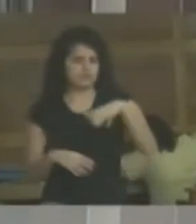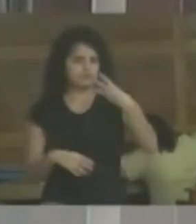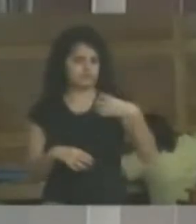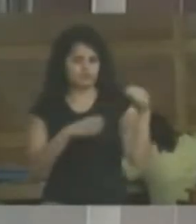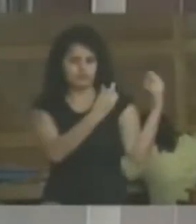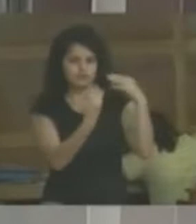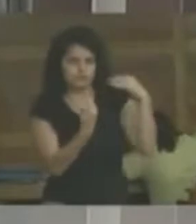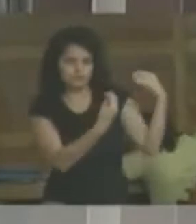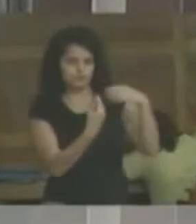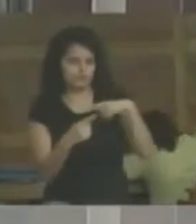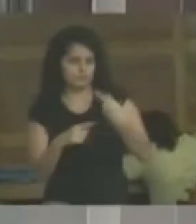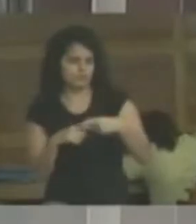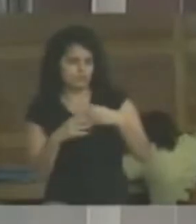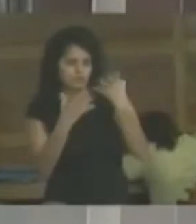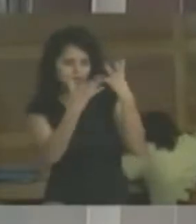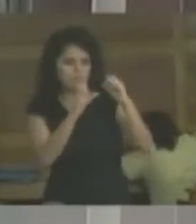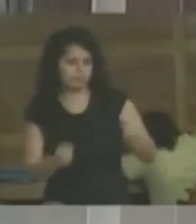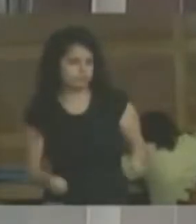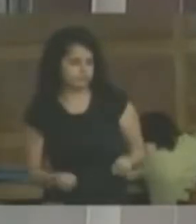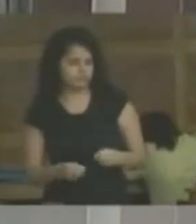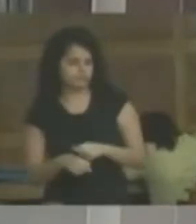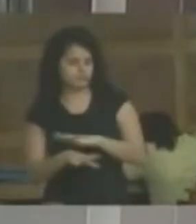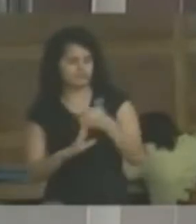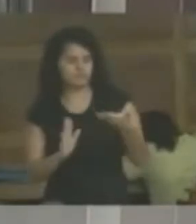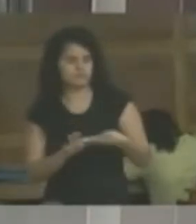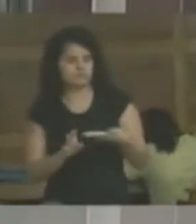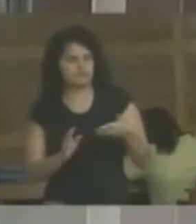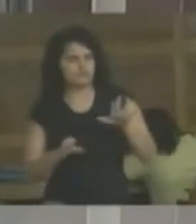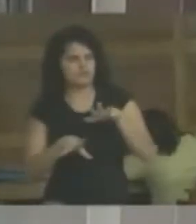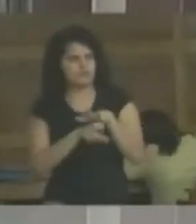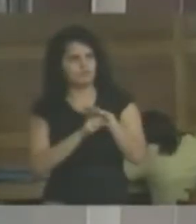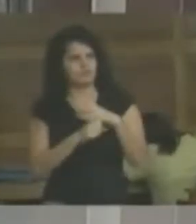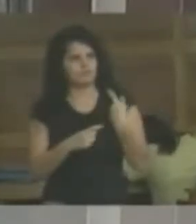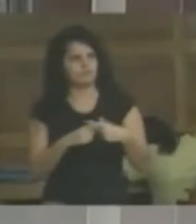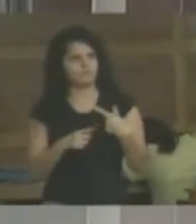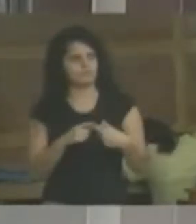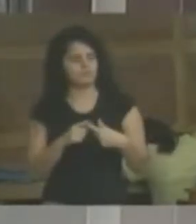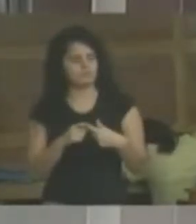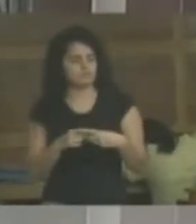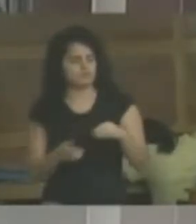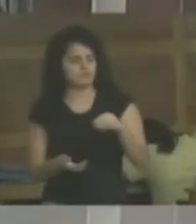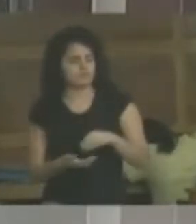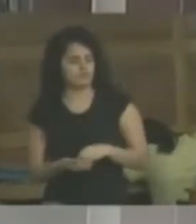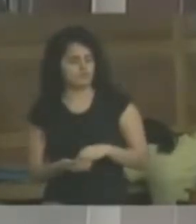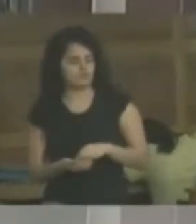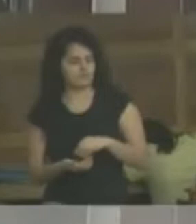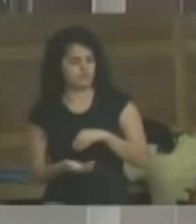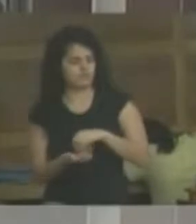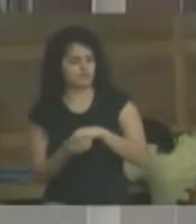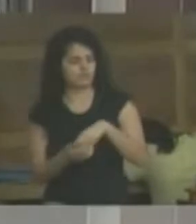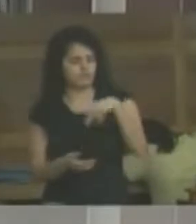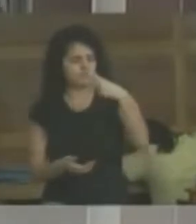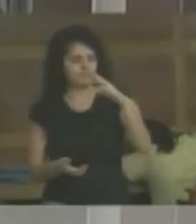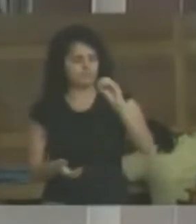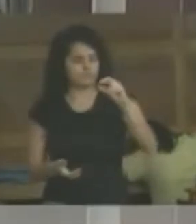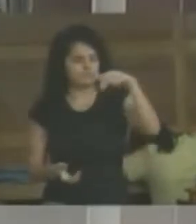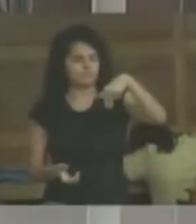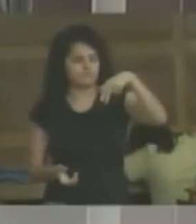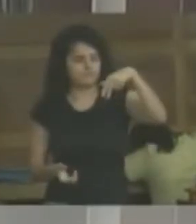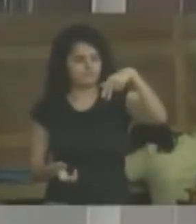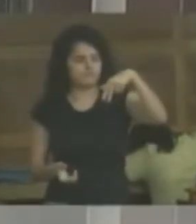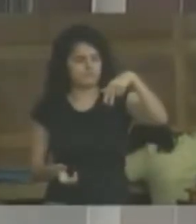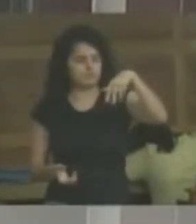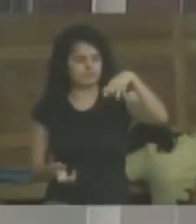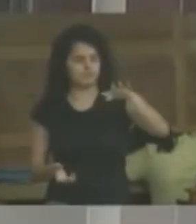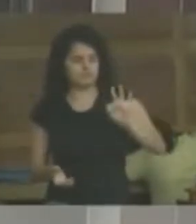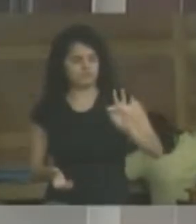porque cai toda a iluminação e cai o ar-condicionado. Sabe por quê? Por causa da potência. E nós estamos pedindo e a Enel não